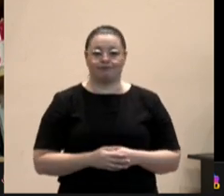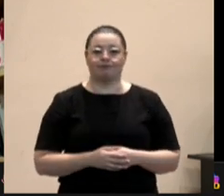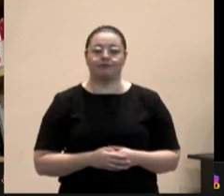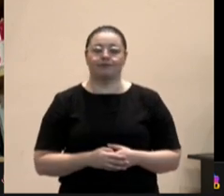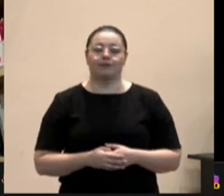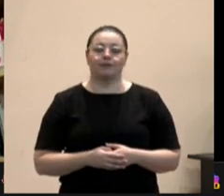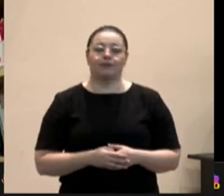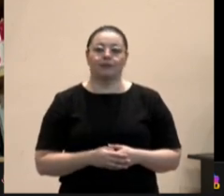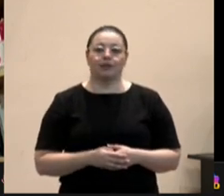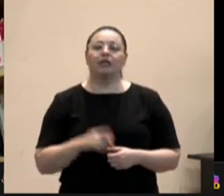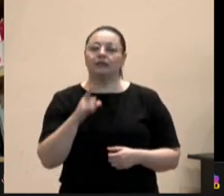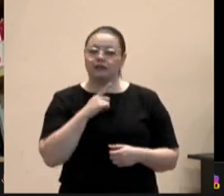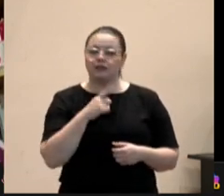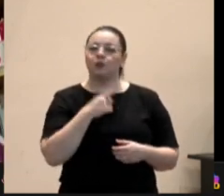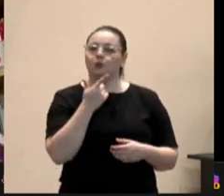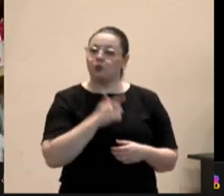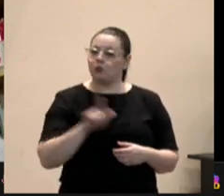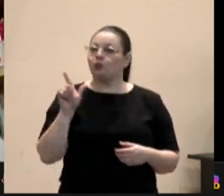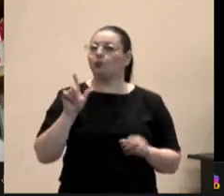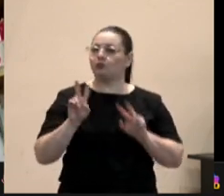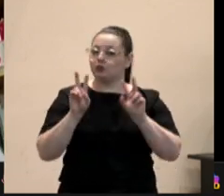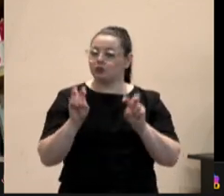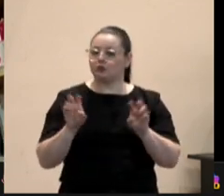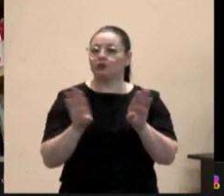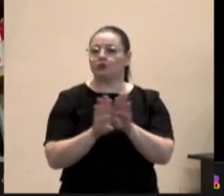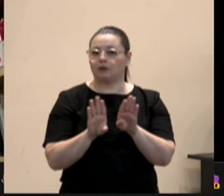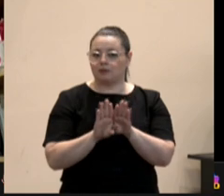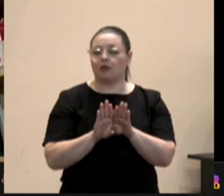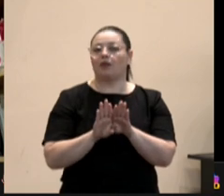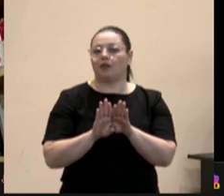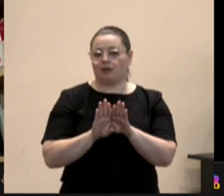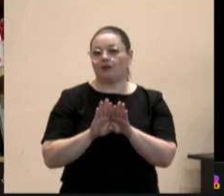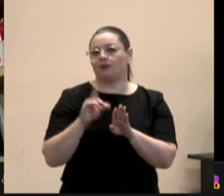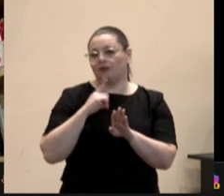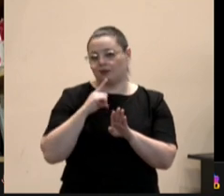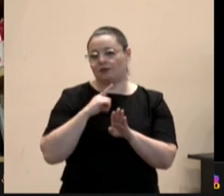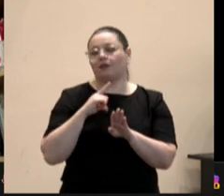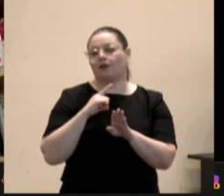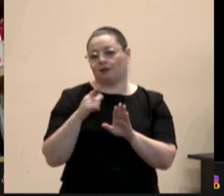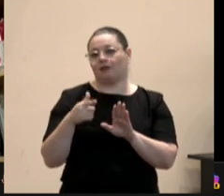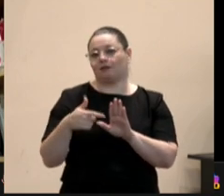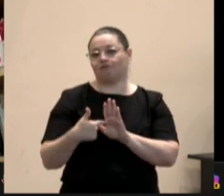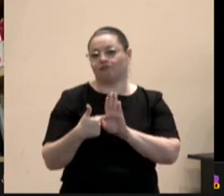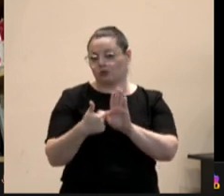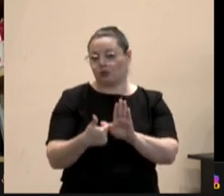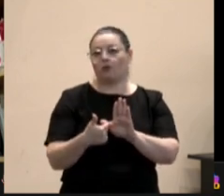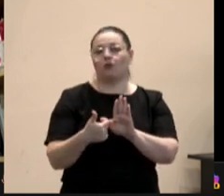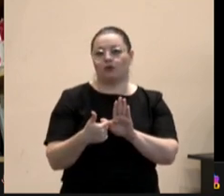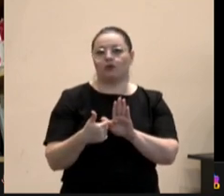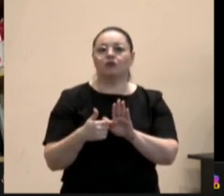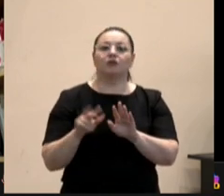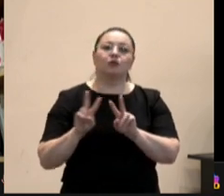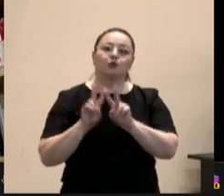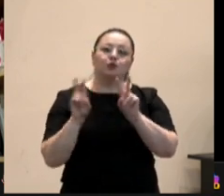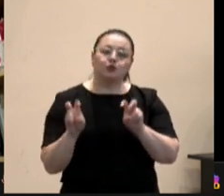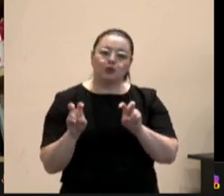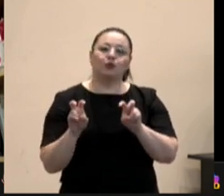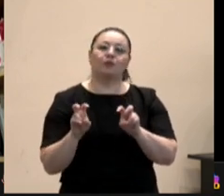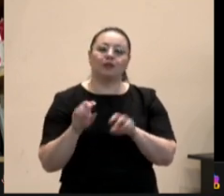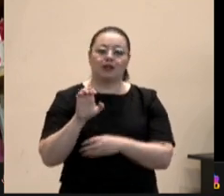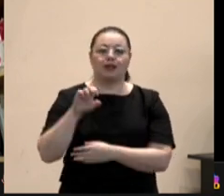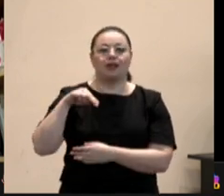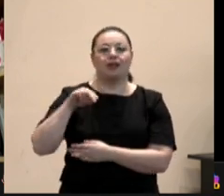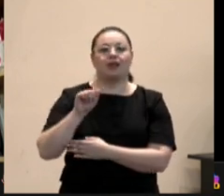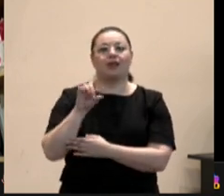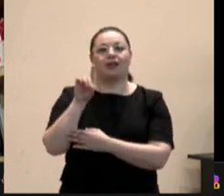Tem um outro ponto, né, que a meta traz da melhoria do desempenho no ENAD